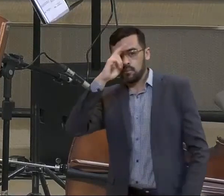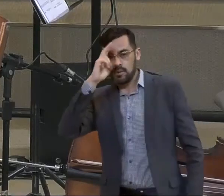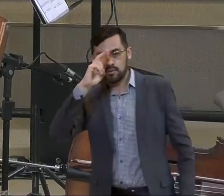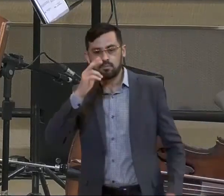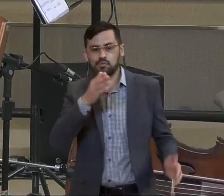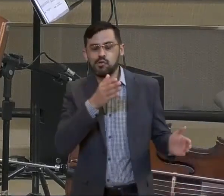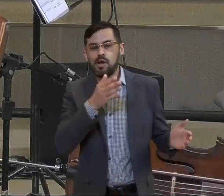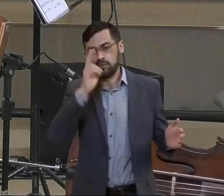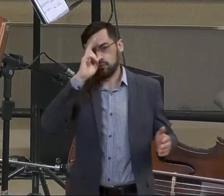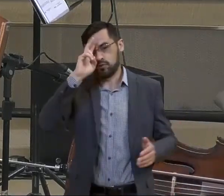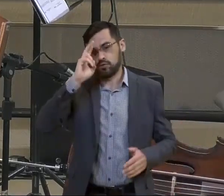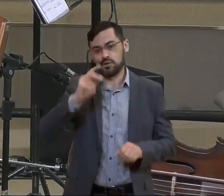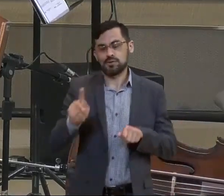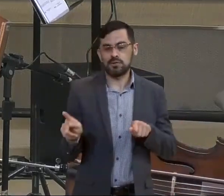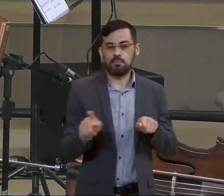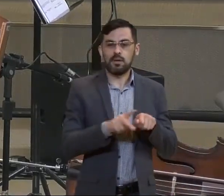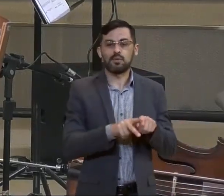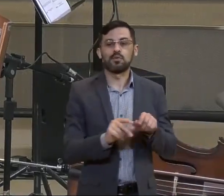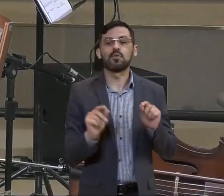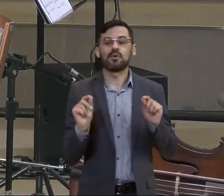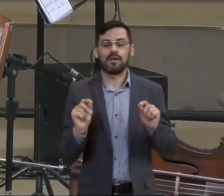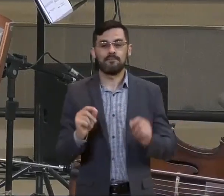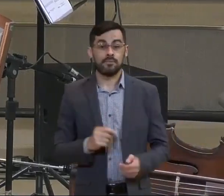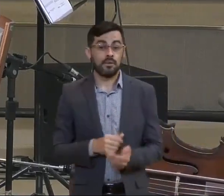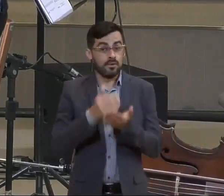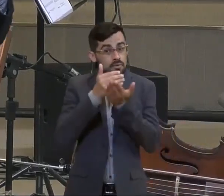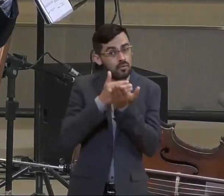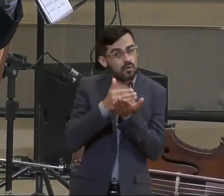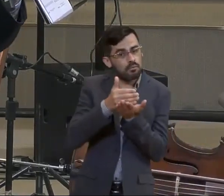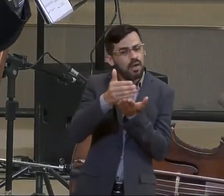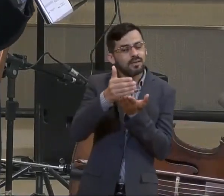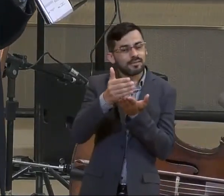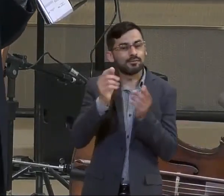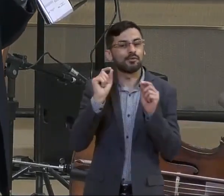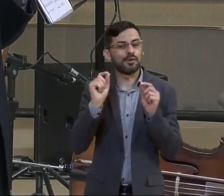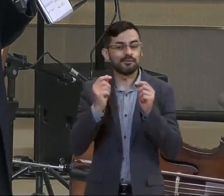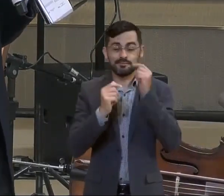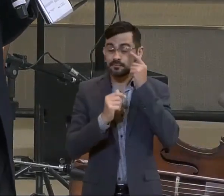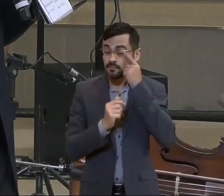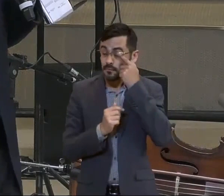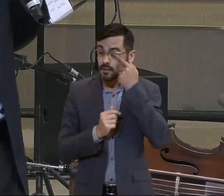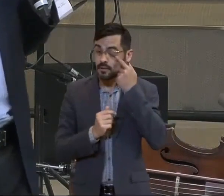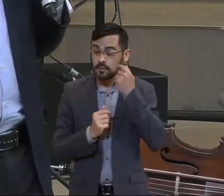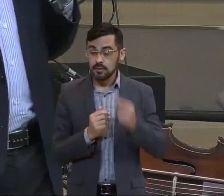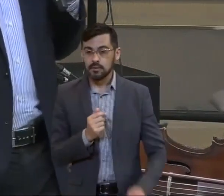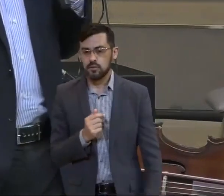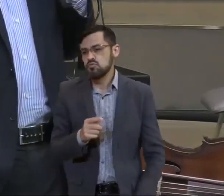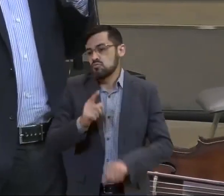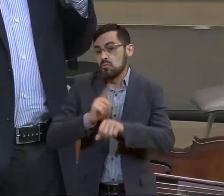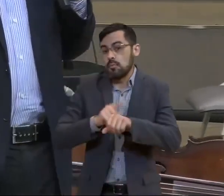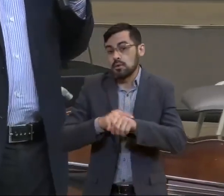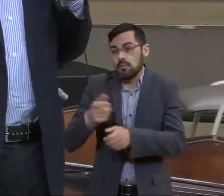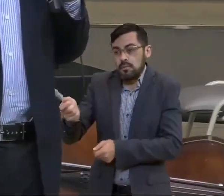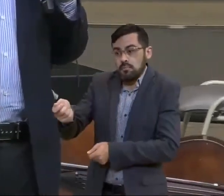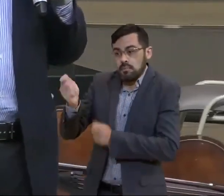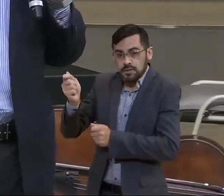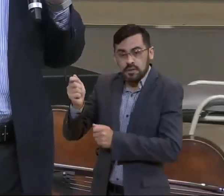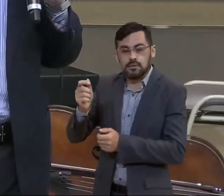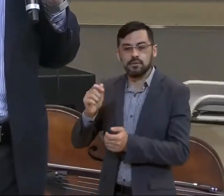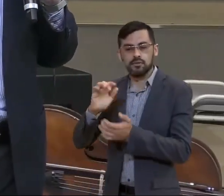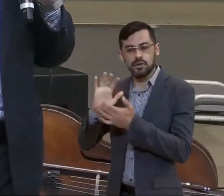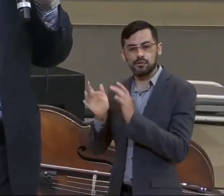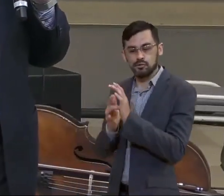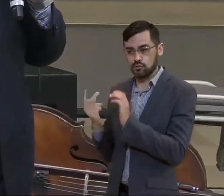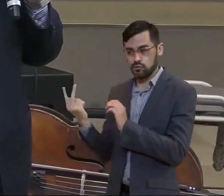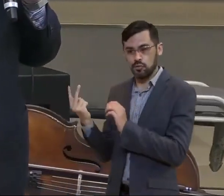a história para você. A história de Pedro começa, muito interessante, com uma pescaria. Jesus e